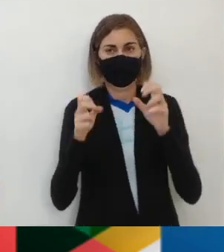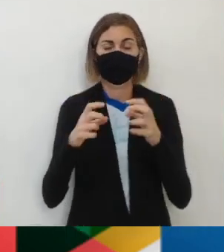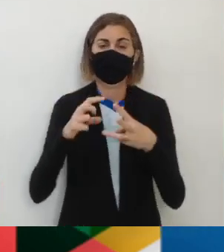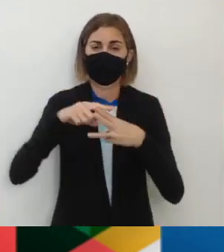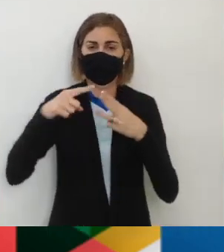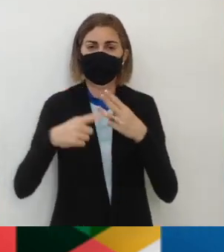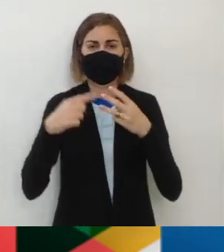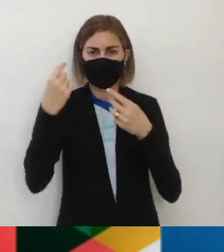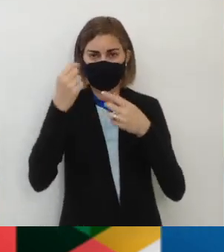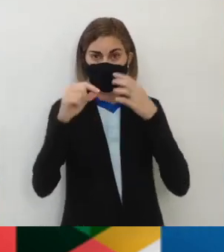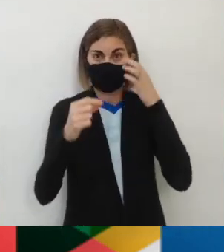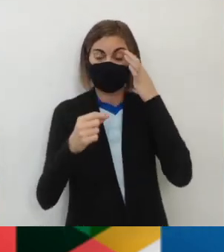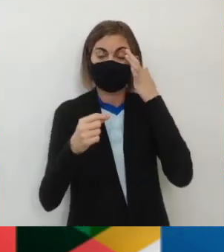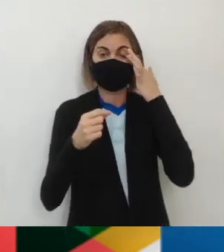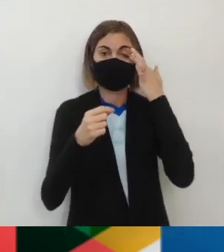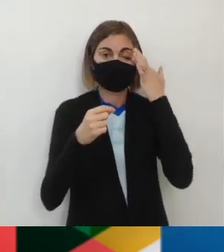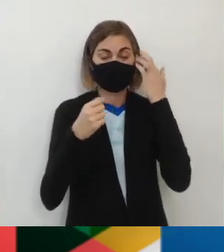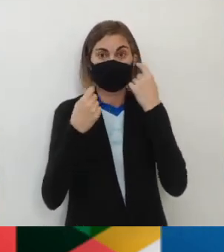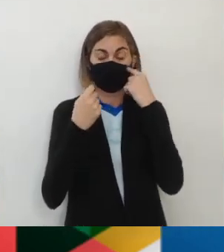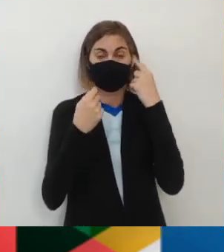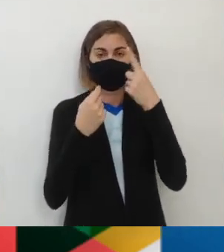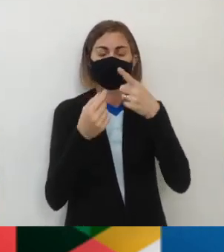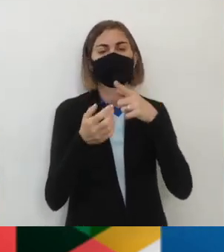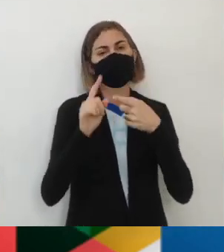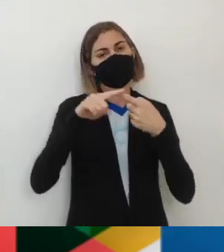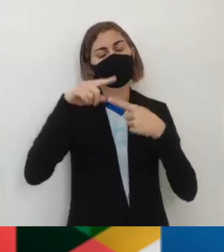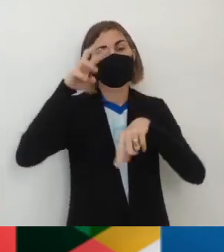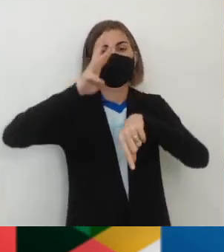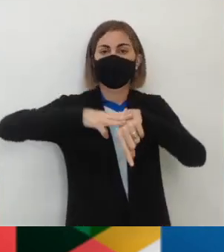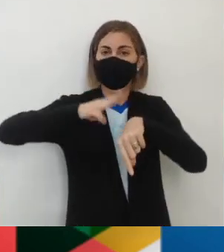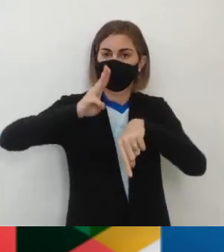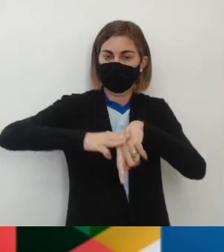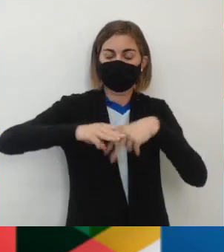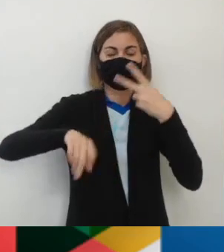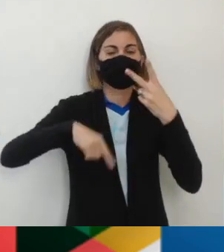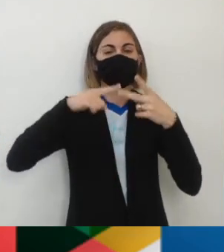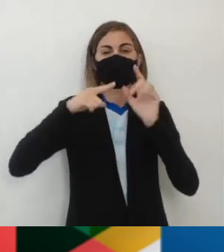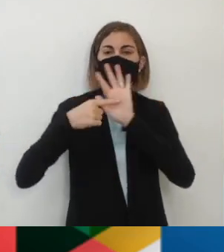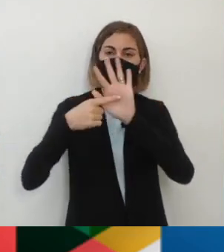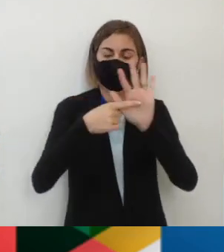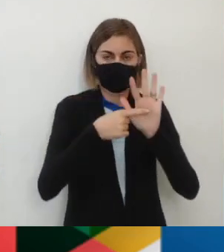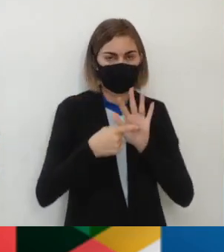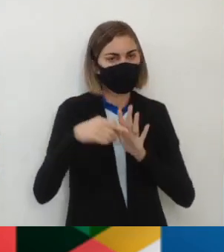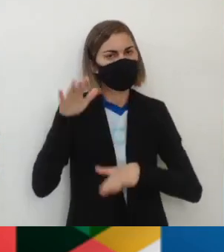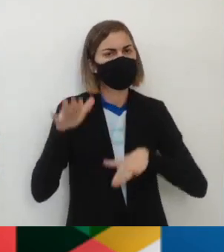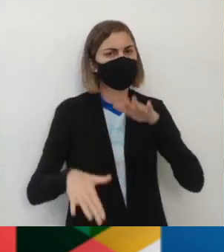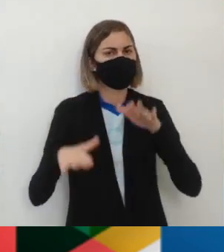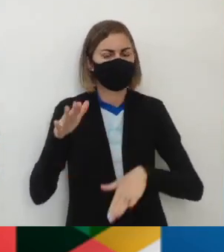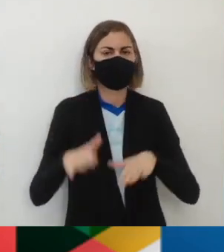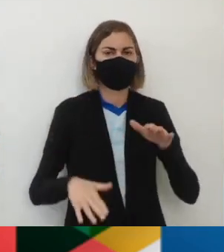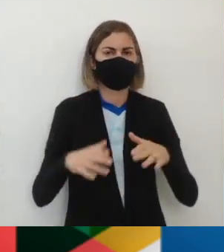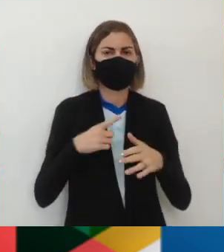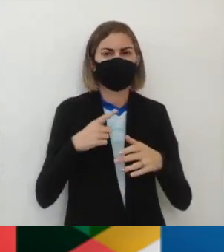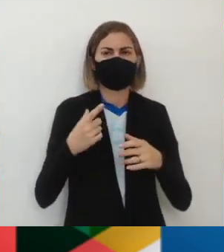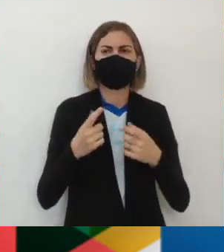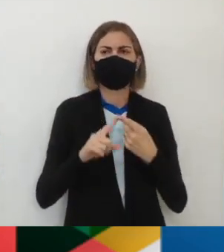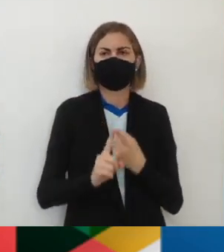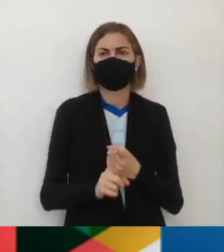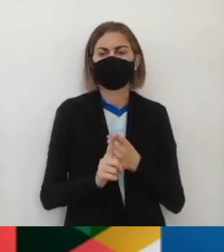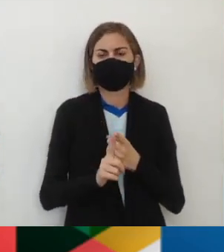3 afirmações. Vamos dar uma olhada aí? Metais apresentam geralmente elevados pontos